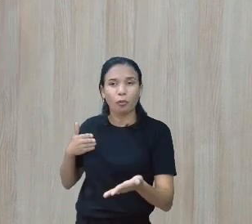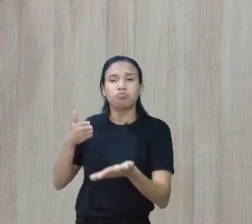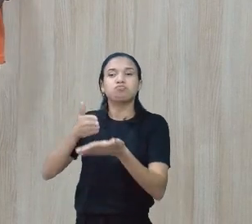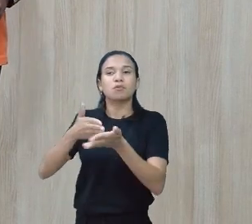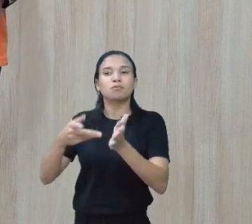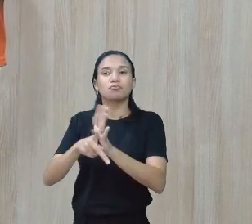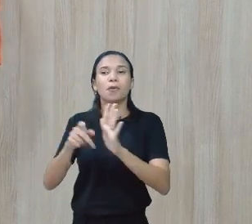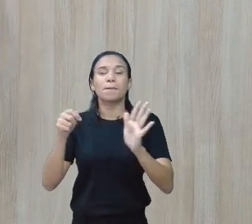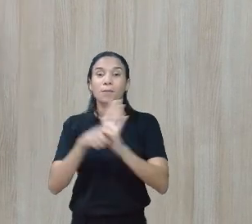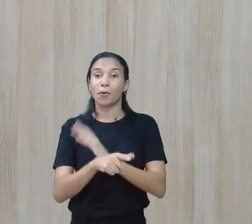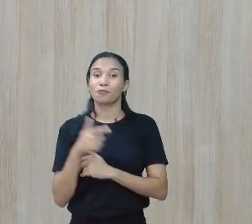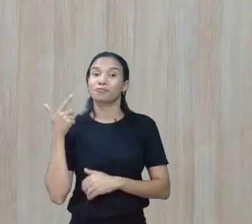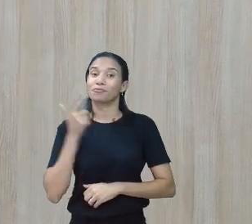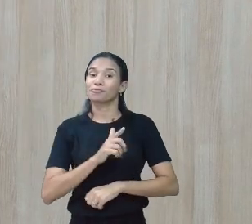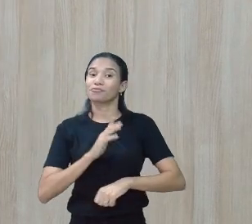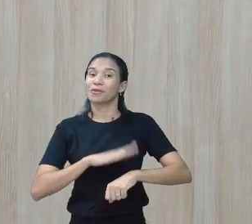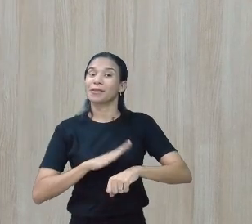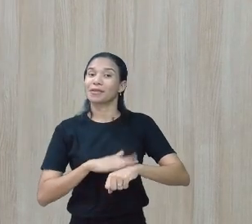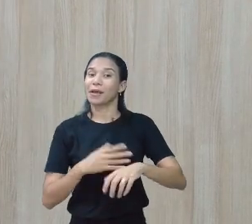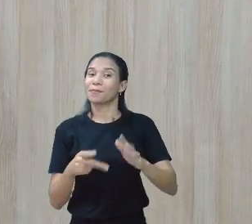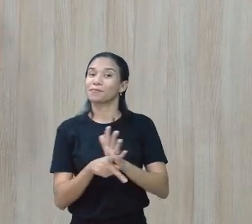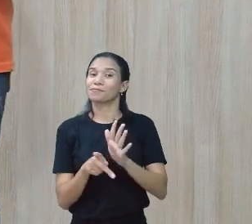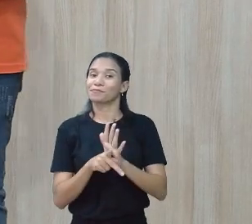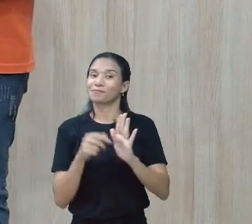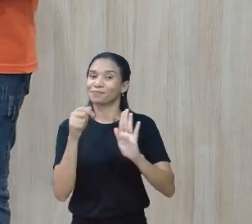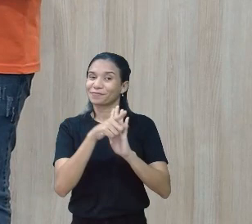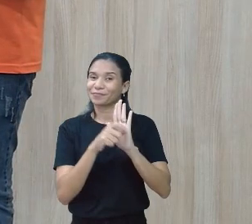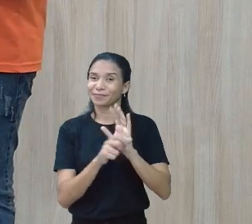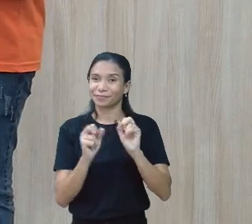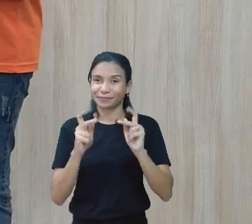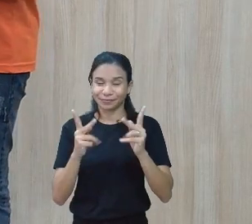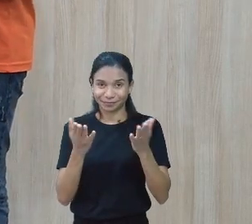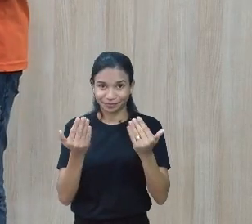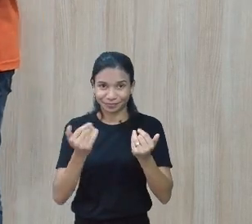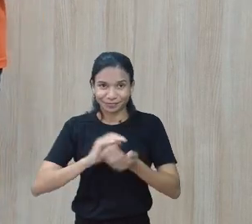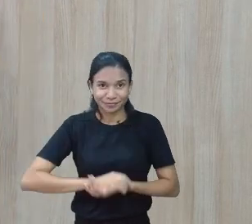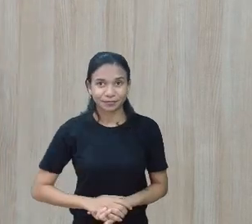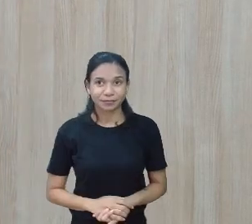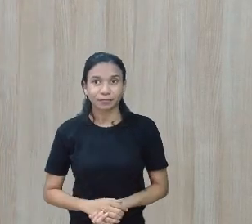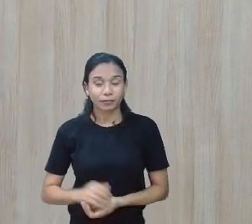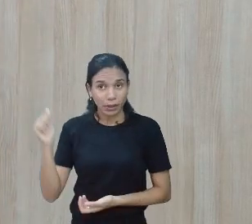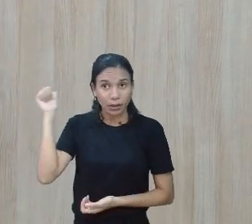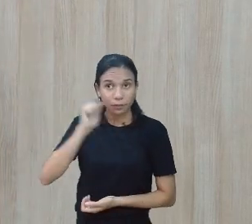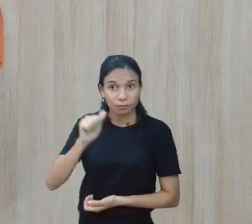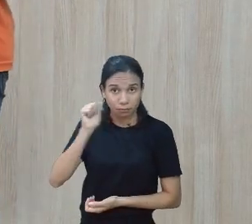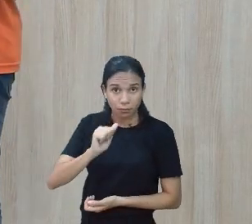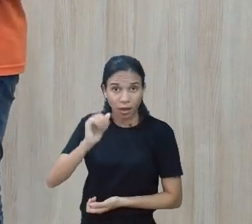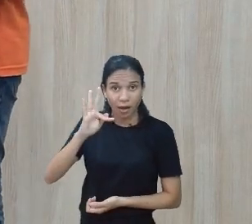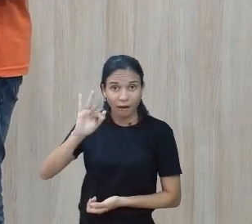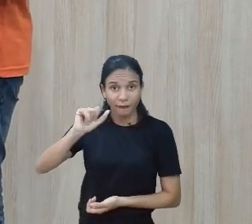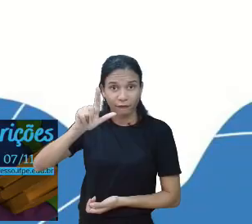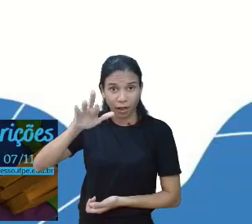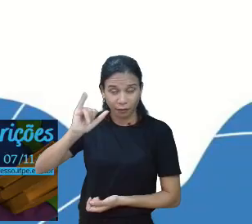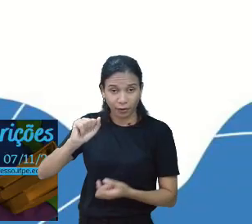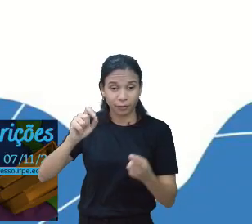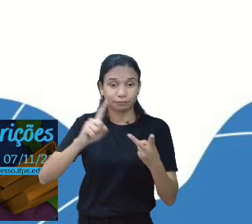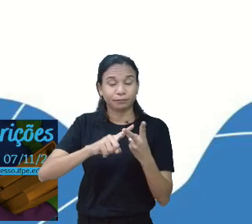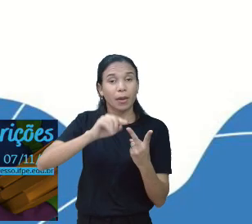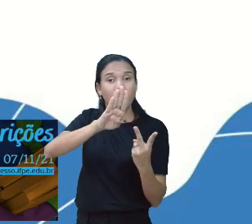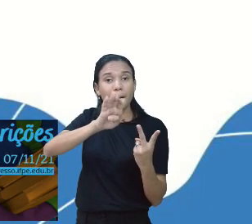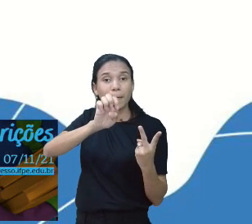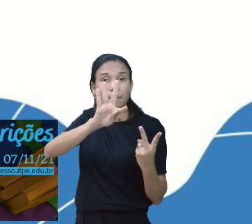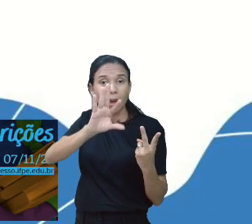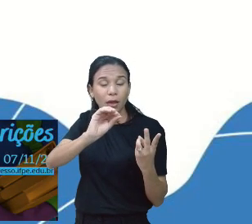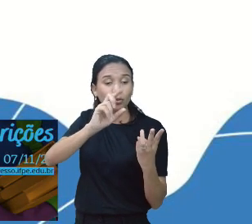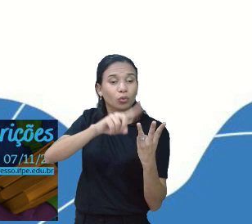questão para a gente ganhar tempo para as nossas próximas questões. Bora lá. Flávia, Beto e Guilherme trabalham